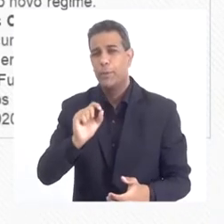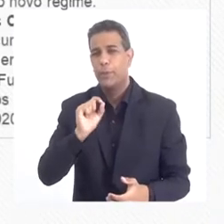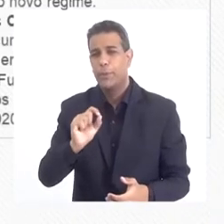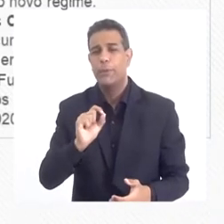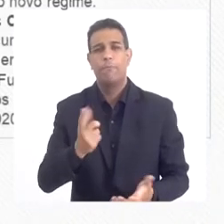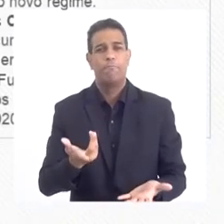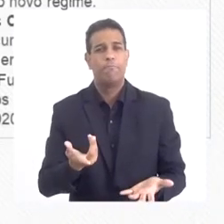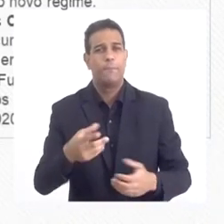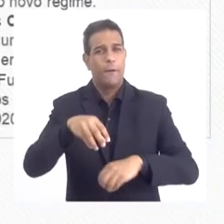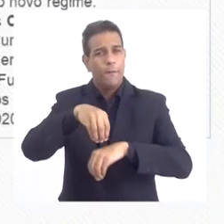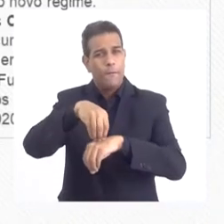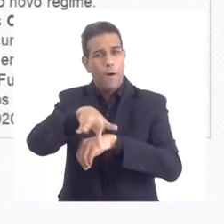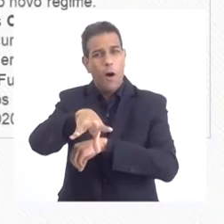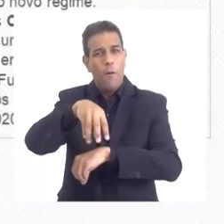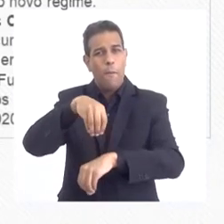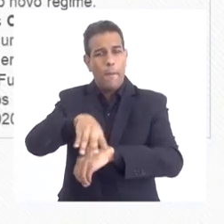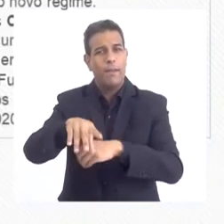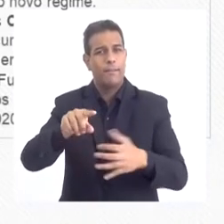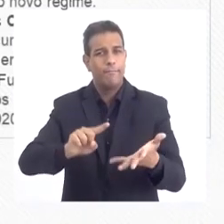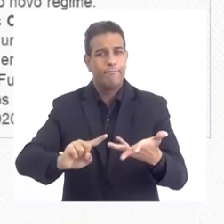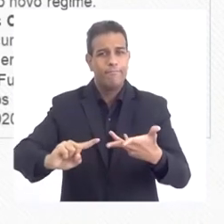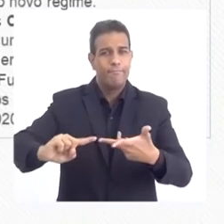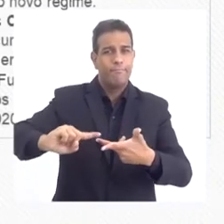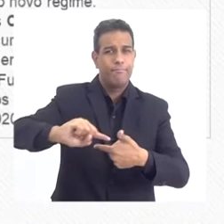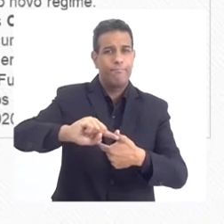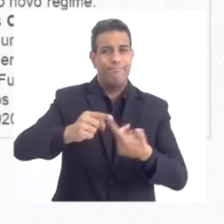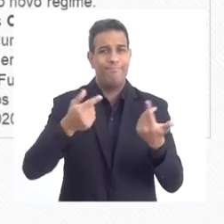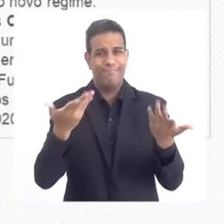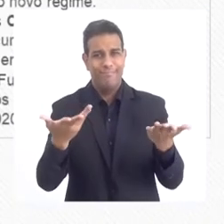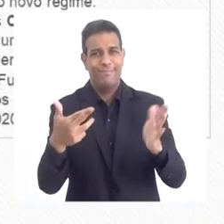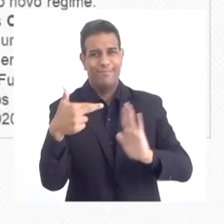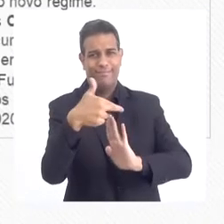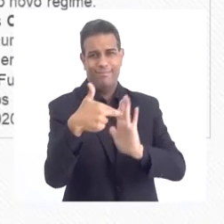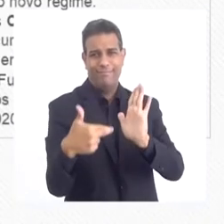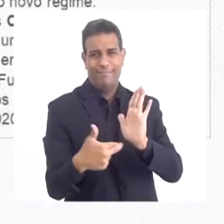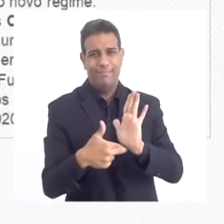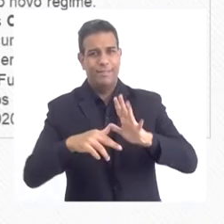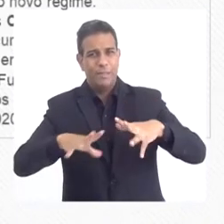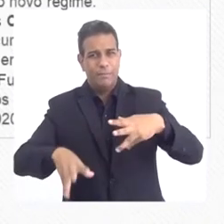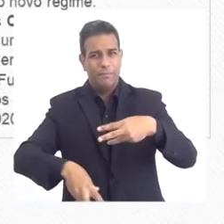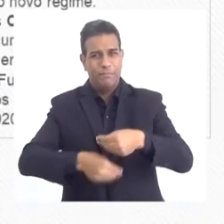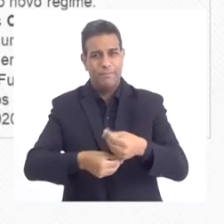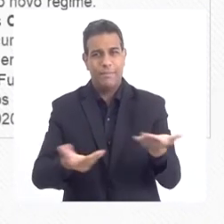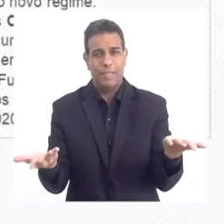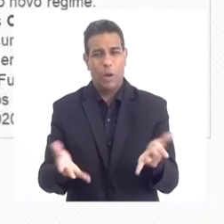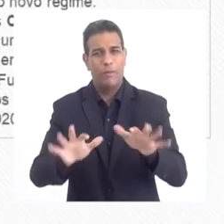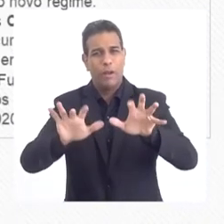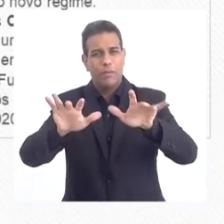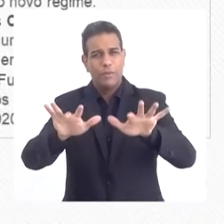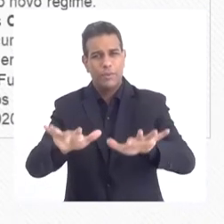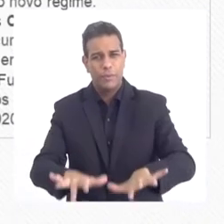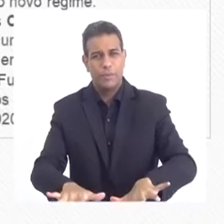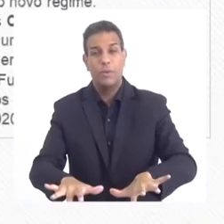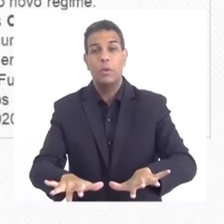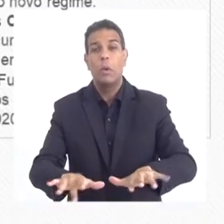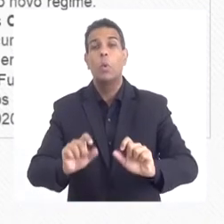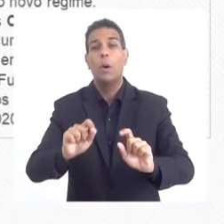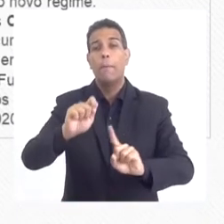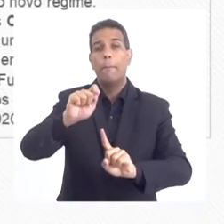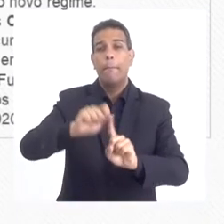e dar uma informação que não consta desse relatório, porque está sendo feito agora, em